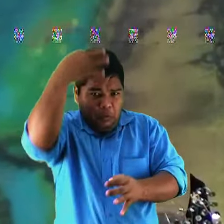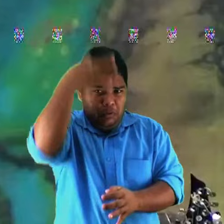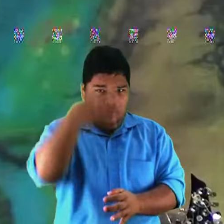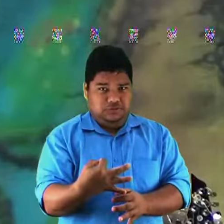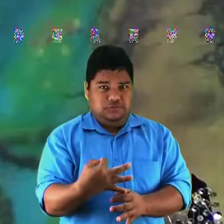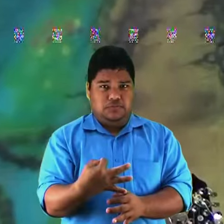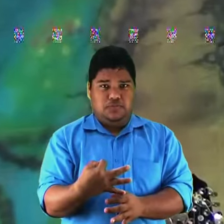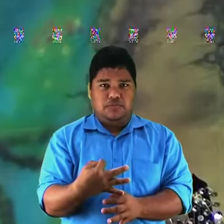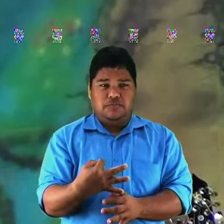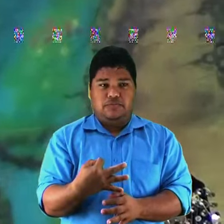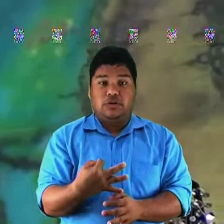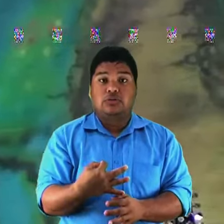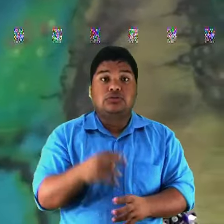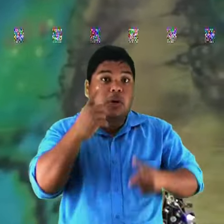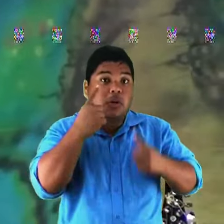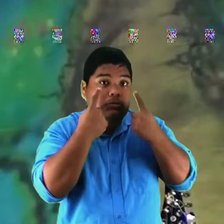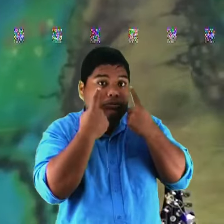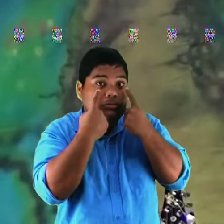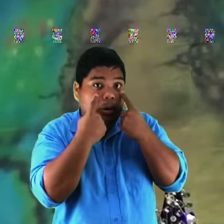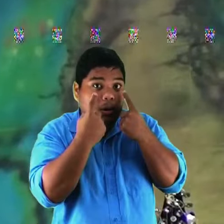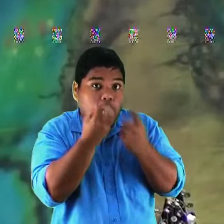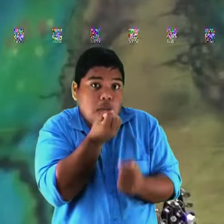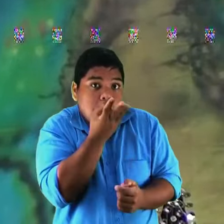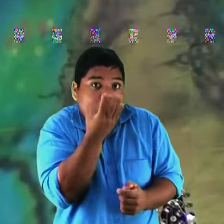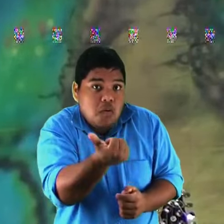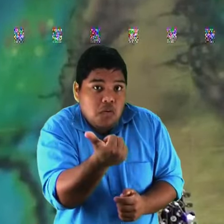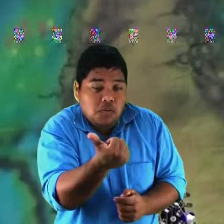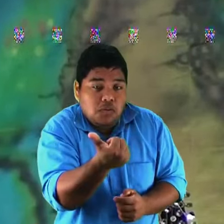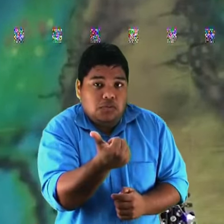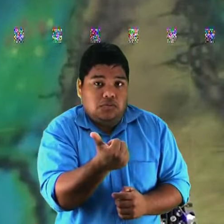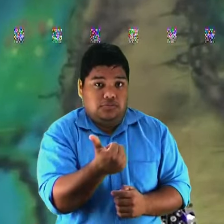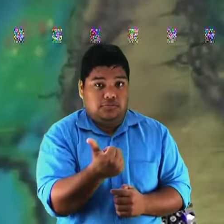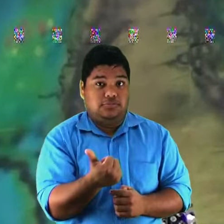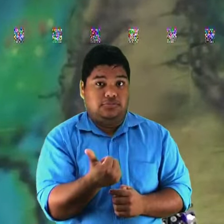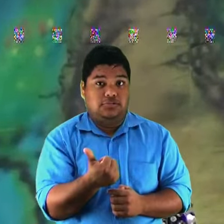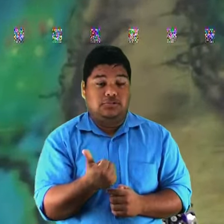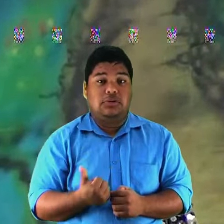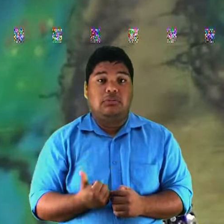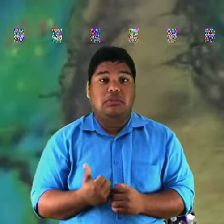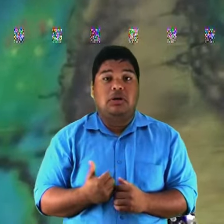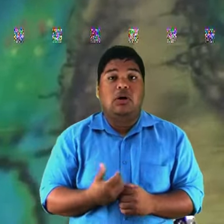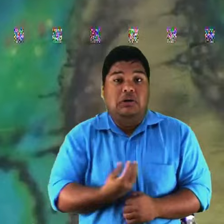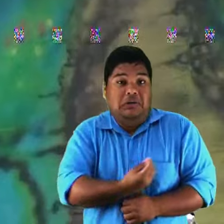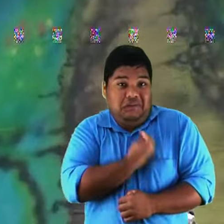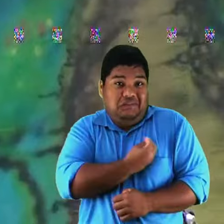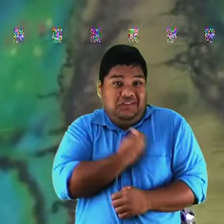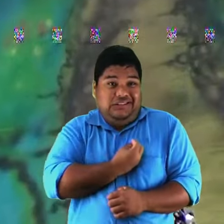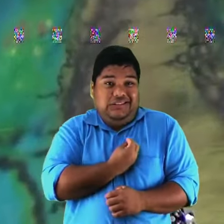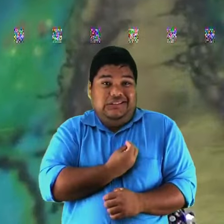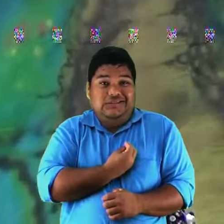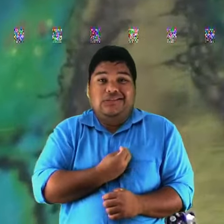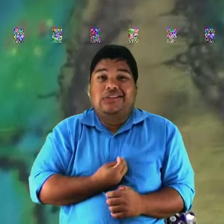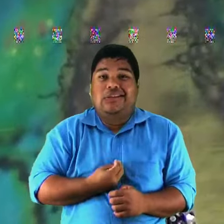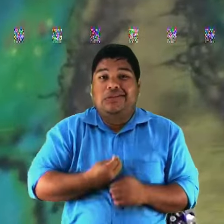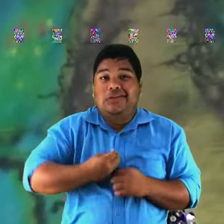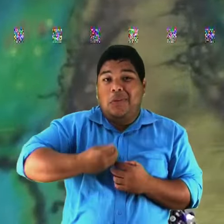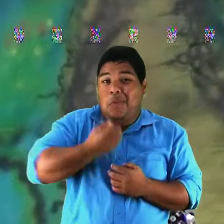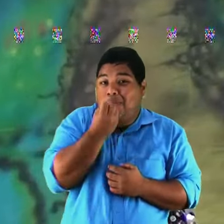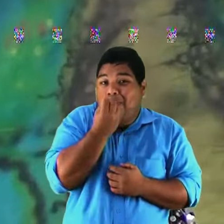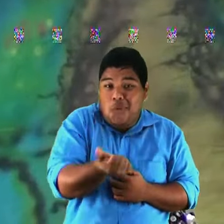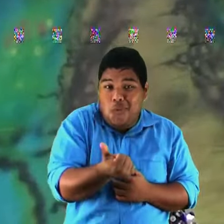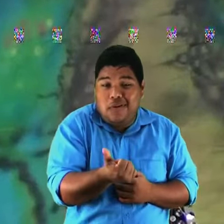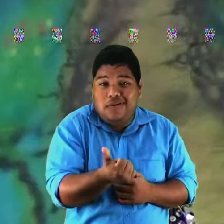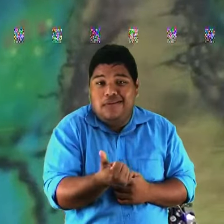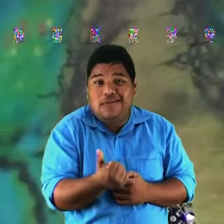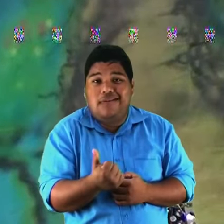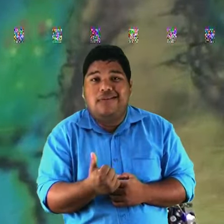os olhos bons, é a perspectiva correta. Consequentemente, o seu corpo estará iluminado, porque